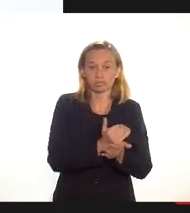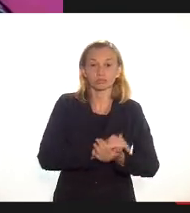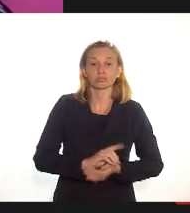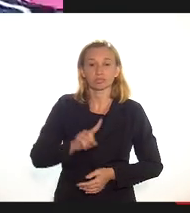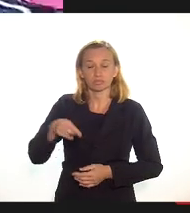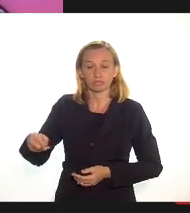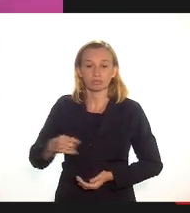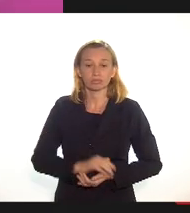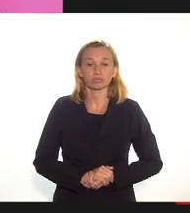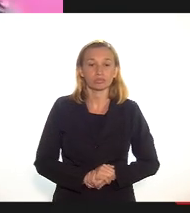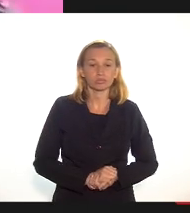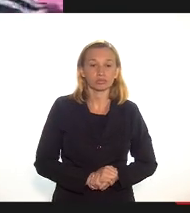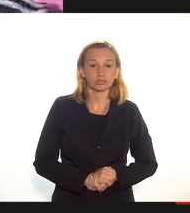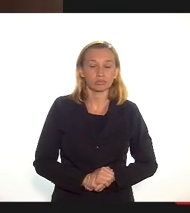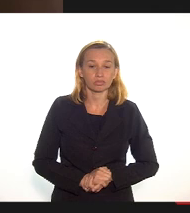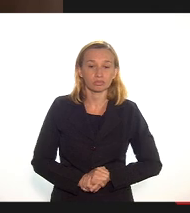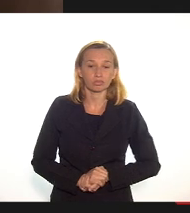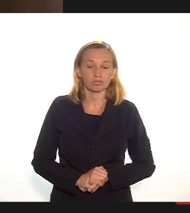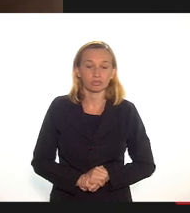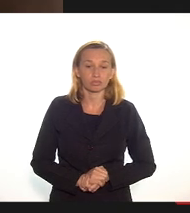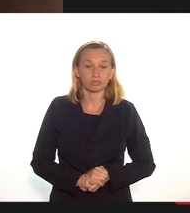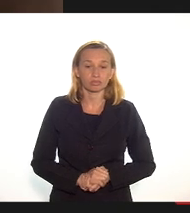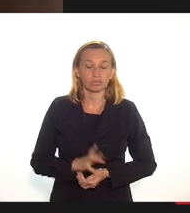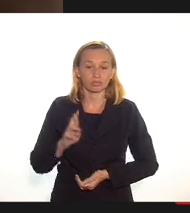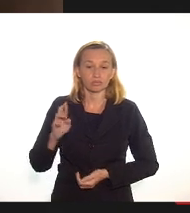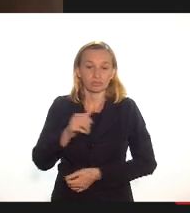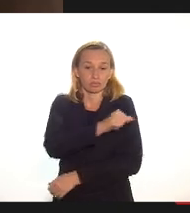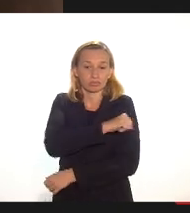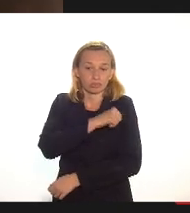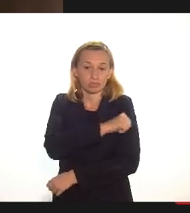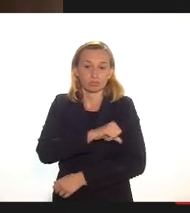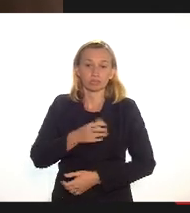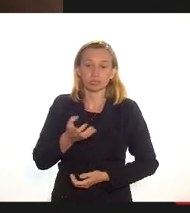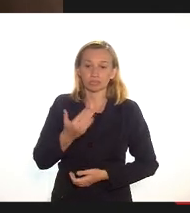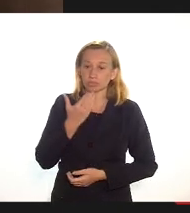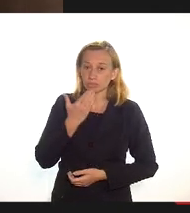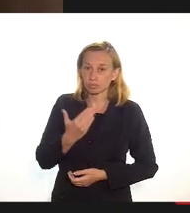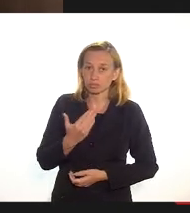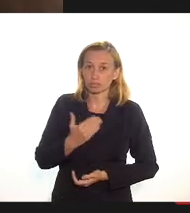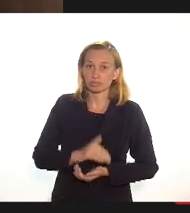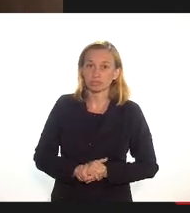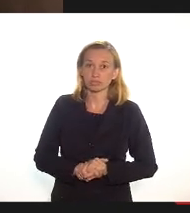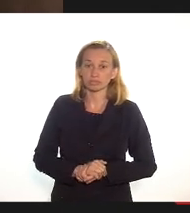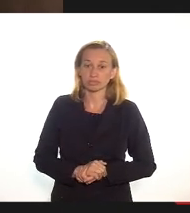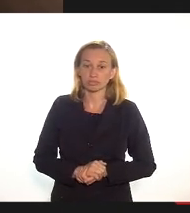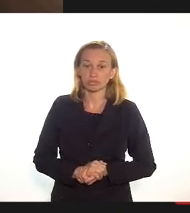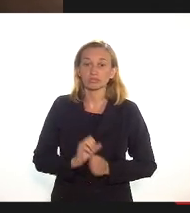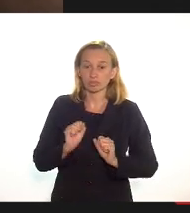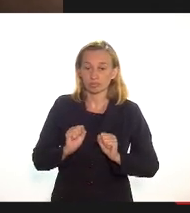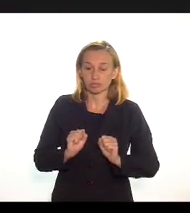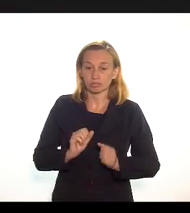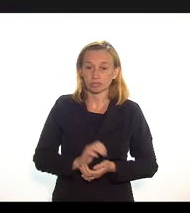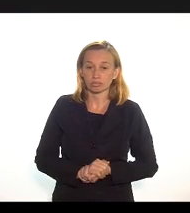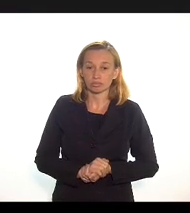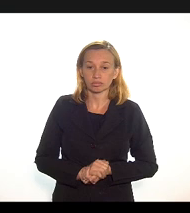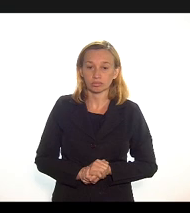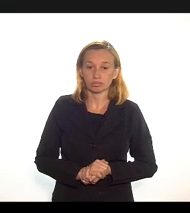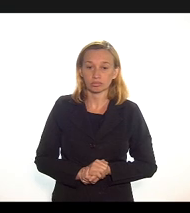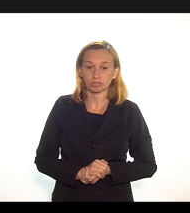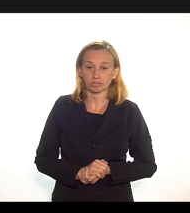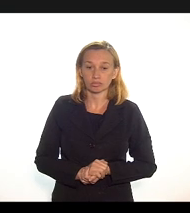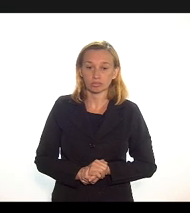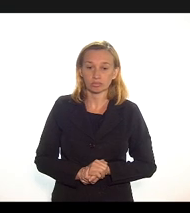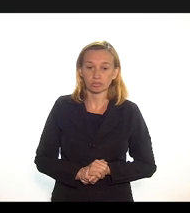enfim. Rejane, eu queria fazer uma sugestão, se possível ainda, que